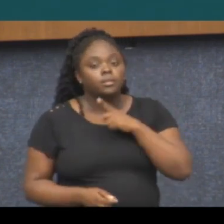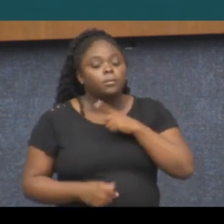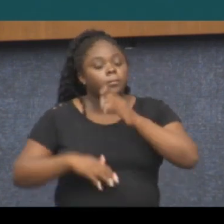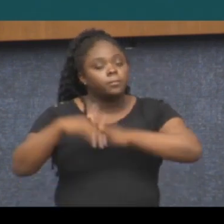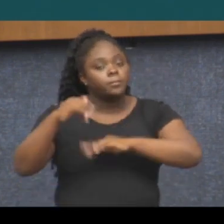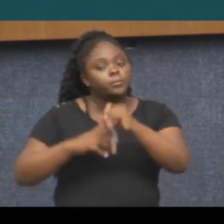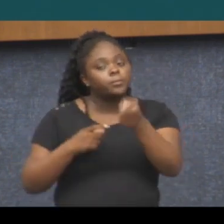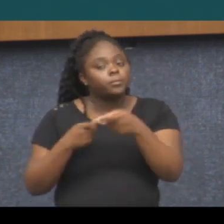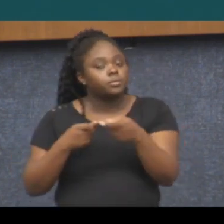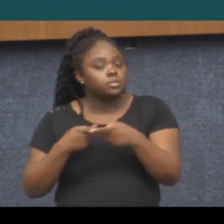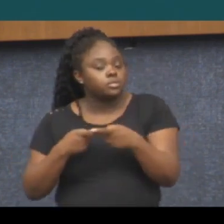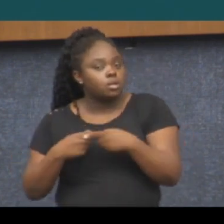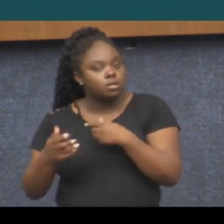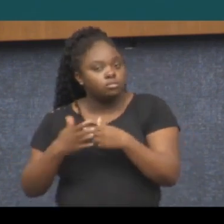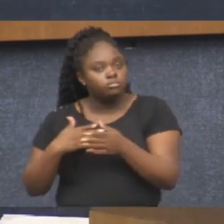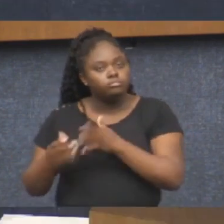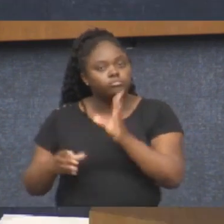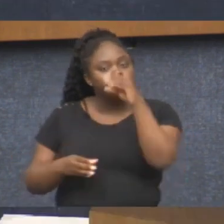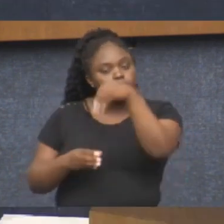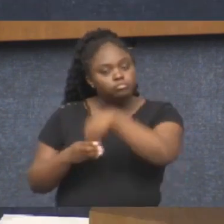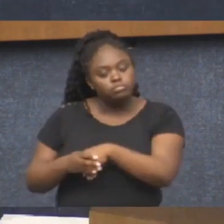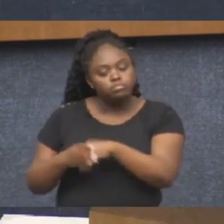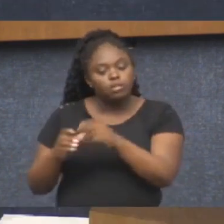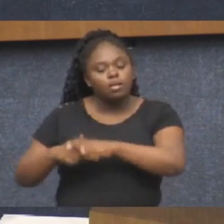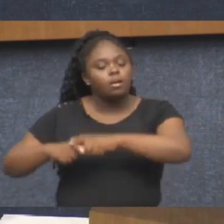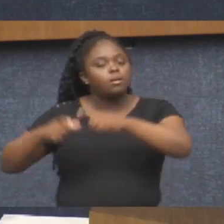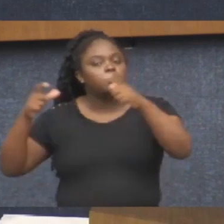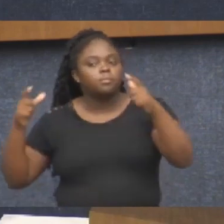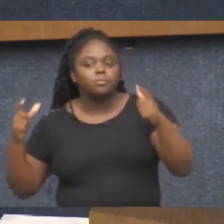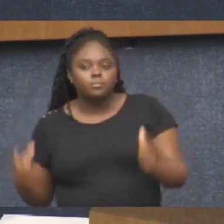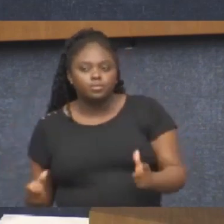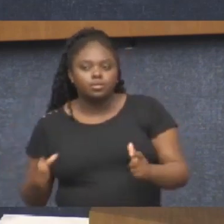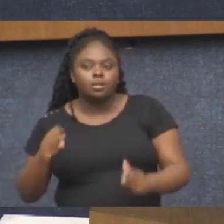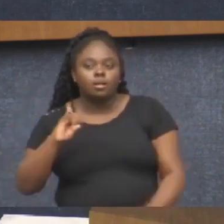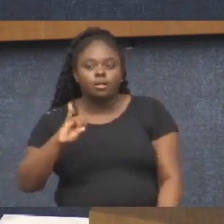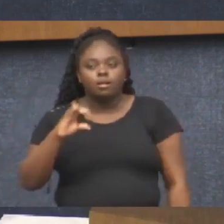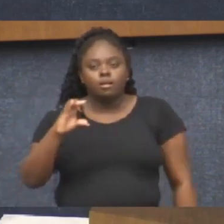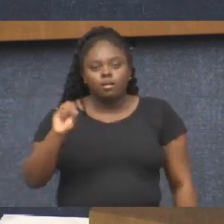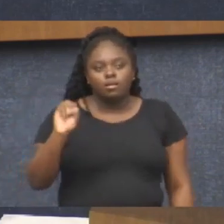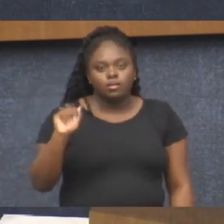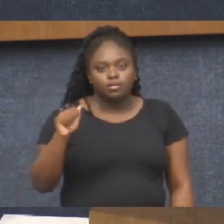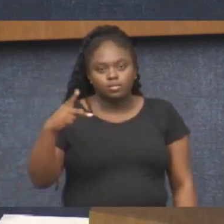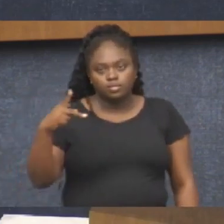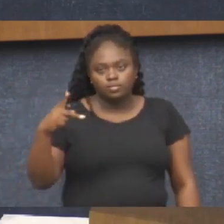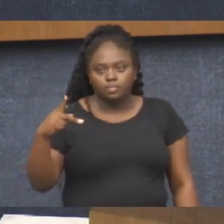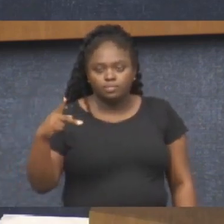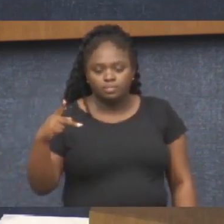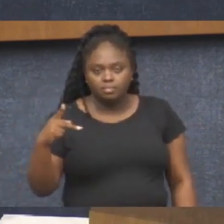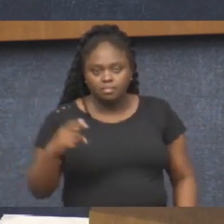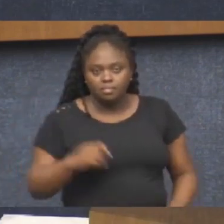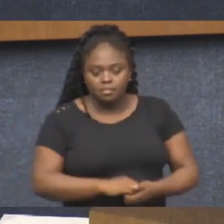da medicina indiferenciados na rede aumentam as ZigZaps.